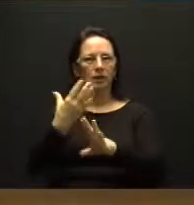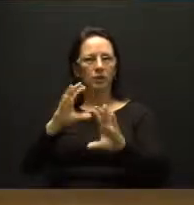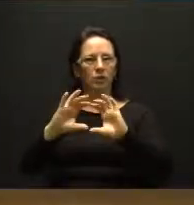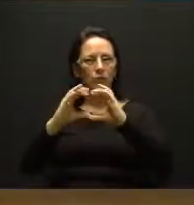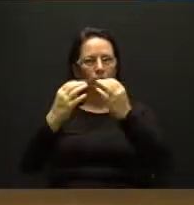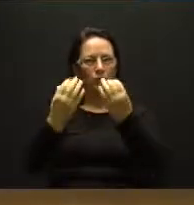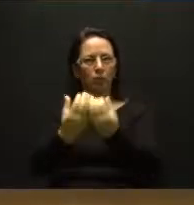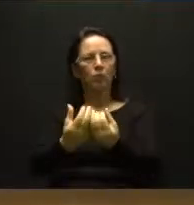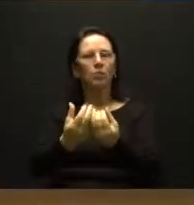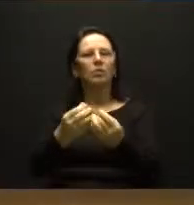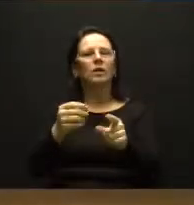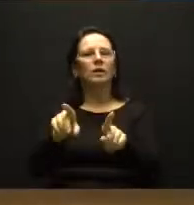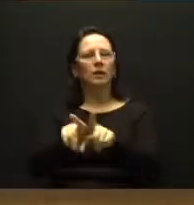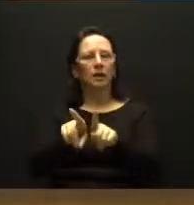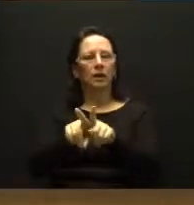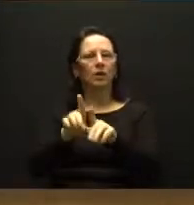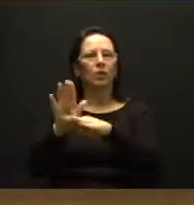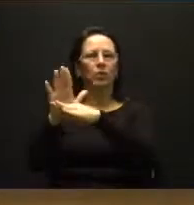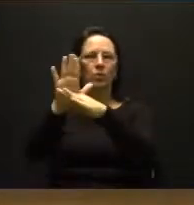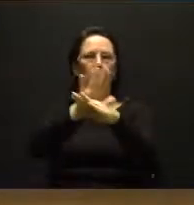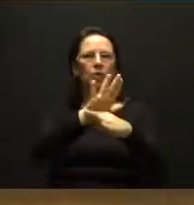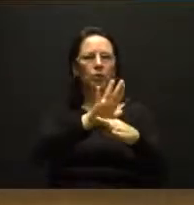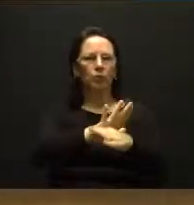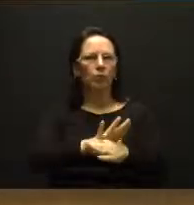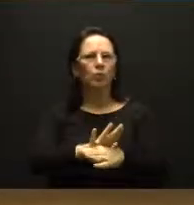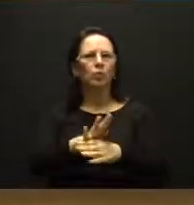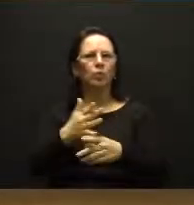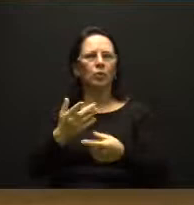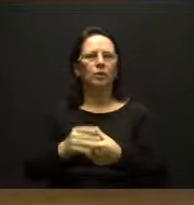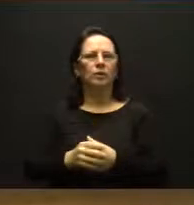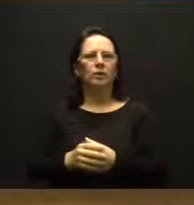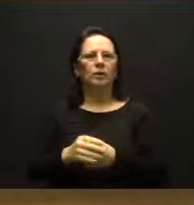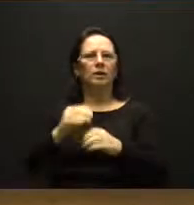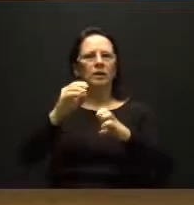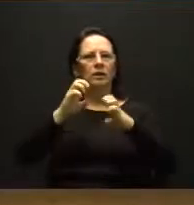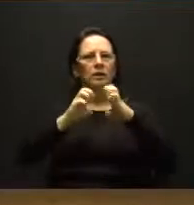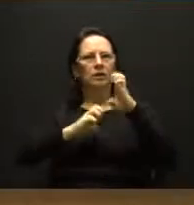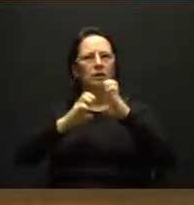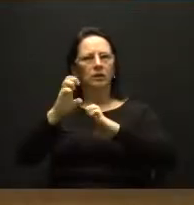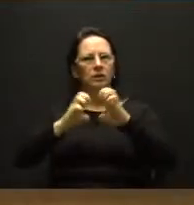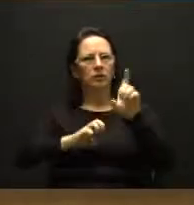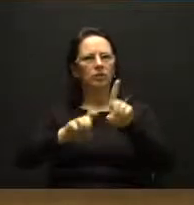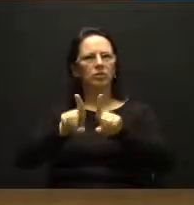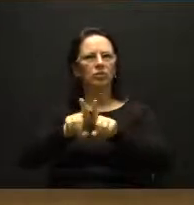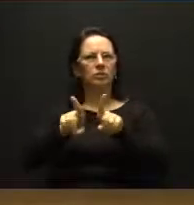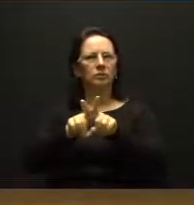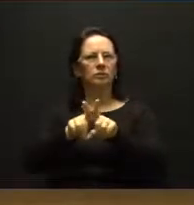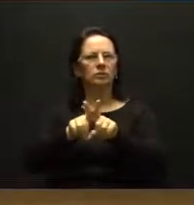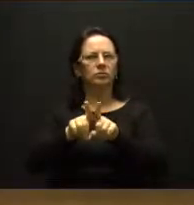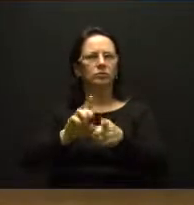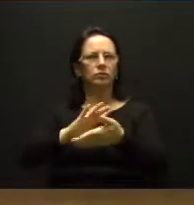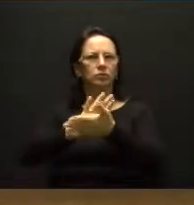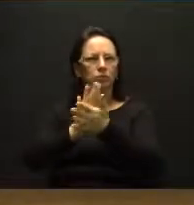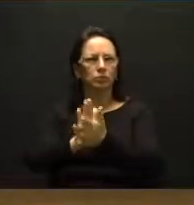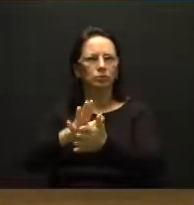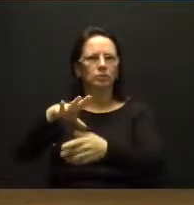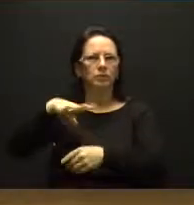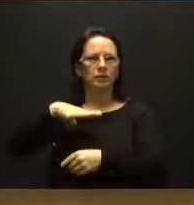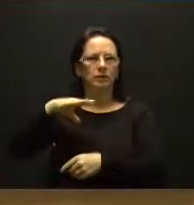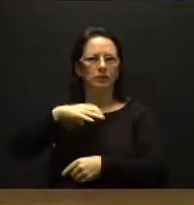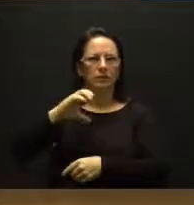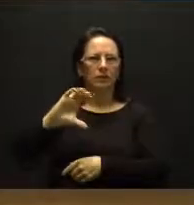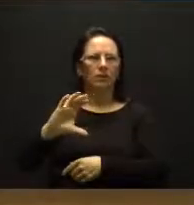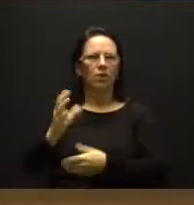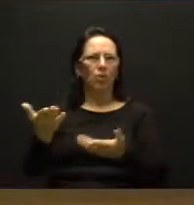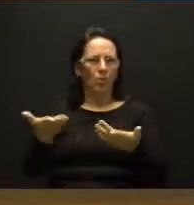de buscar tantos recursos aí perdidos pela indústria que muito mal tratou a cidade e hoje lamentavelmente